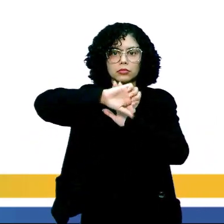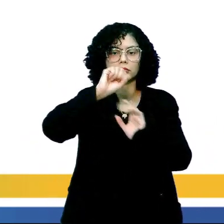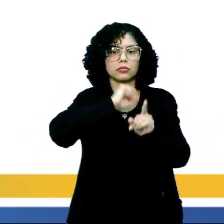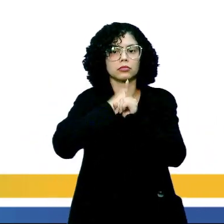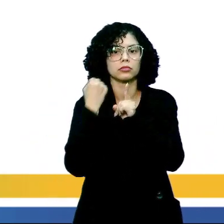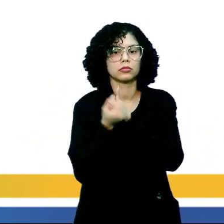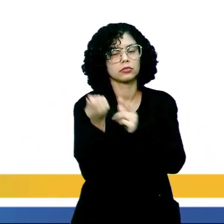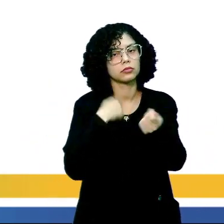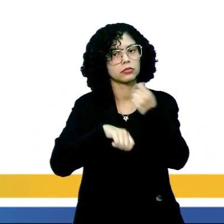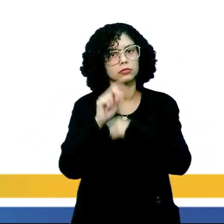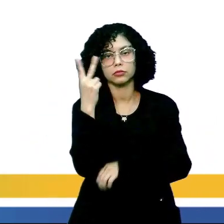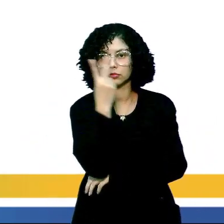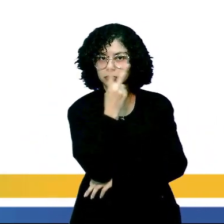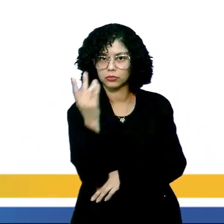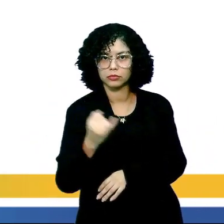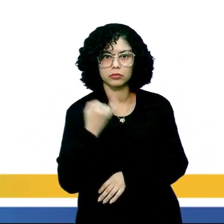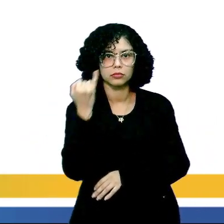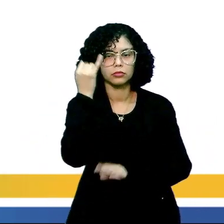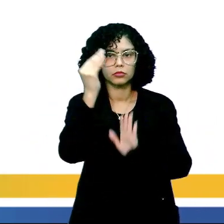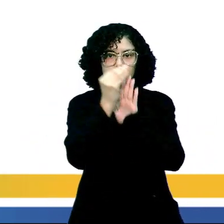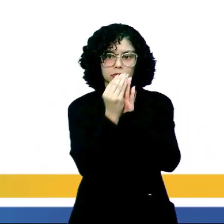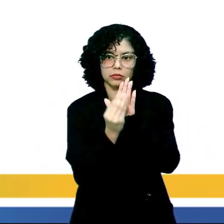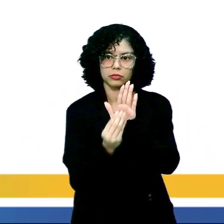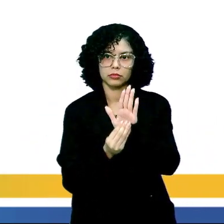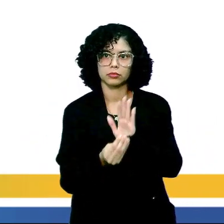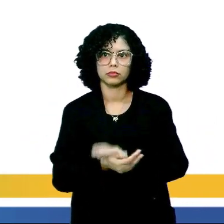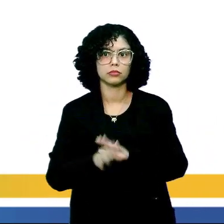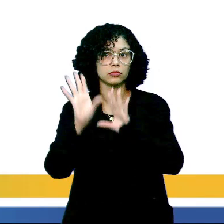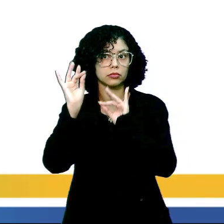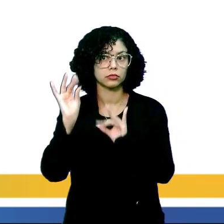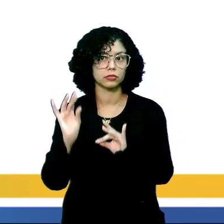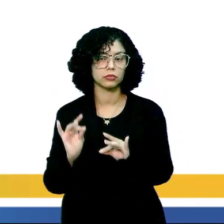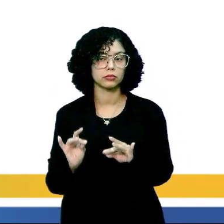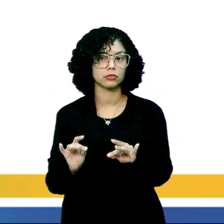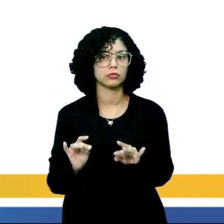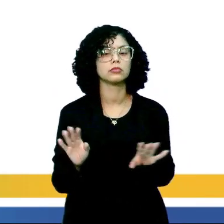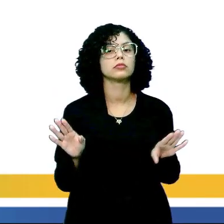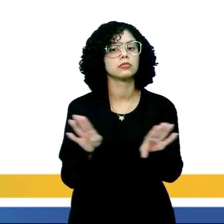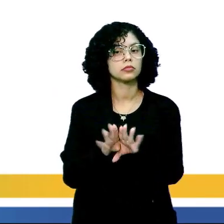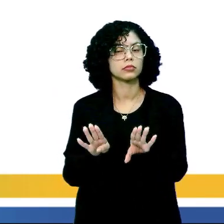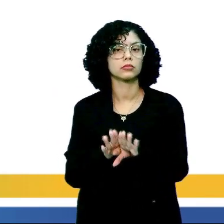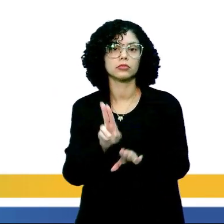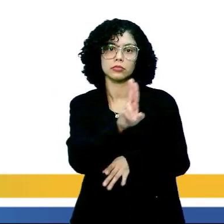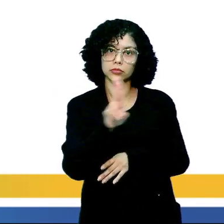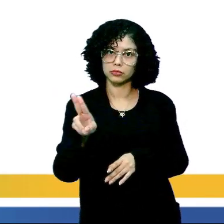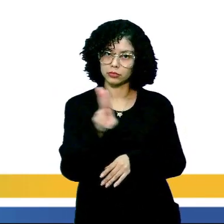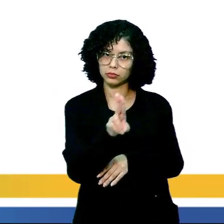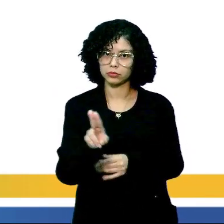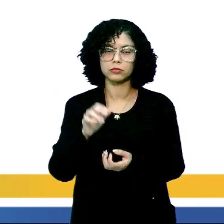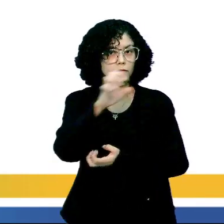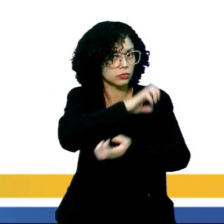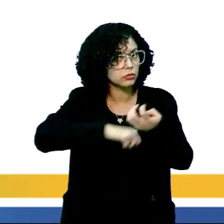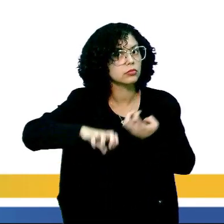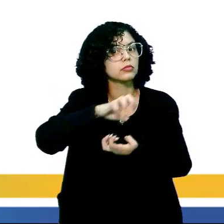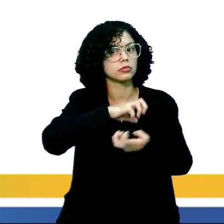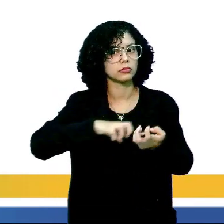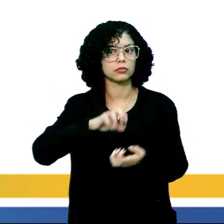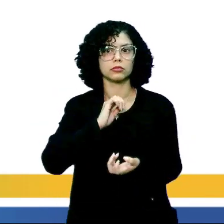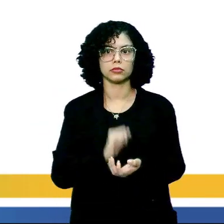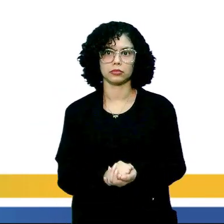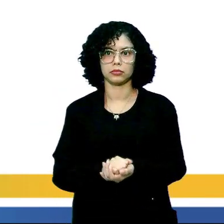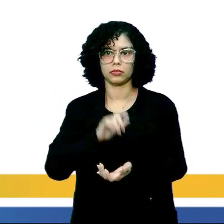na Bahia foram os dois principais fatores. Um detalhe, a Conjuração Baiana também é chamada de Revolta